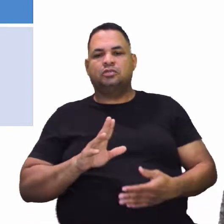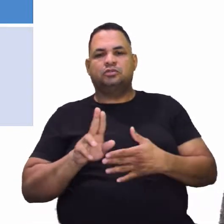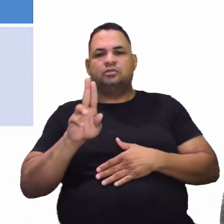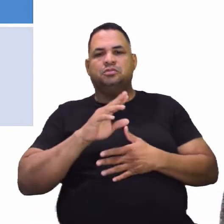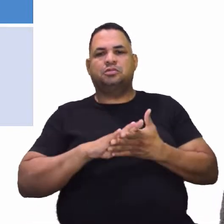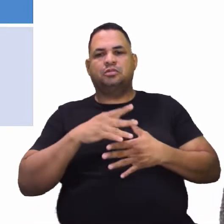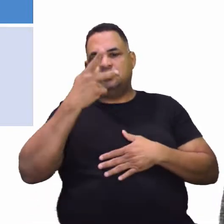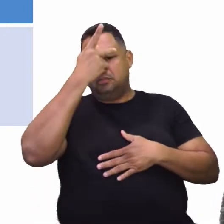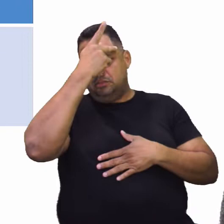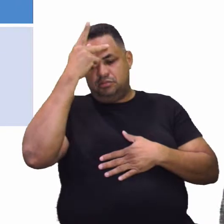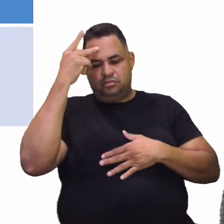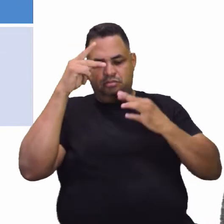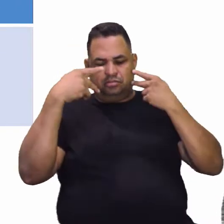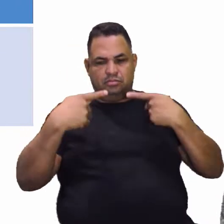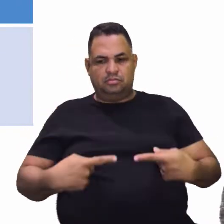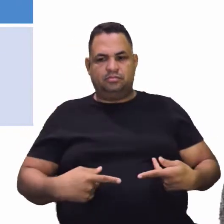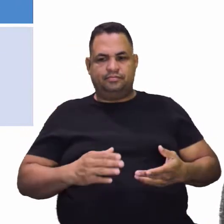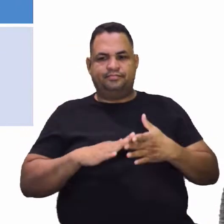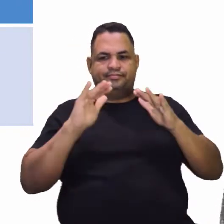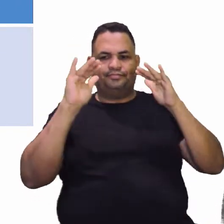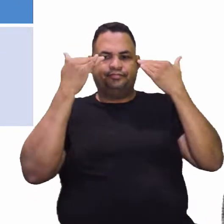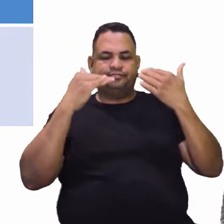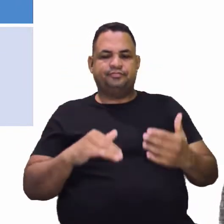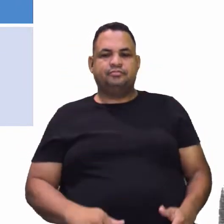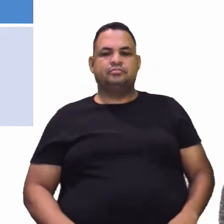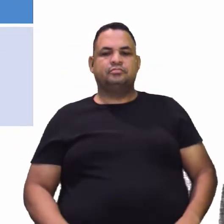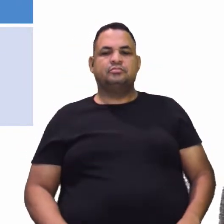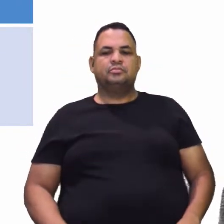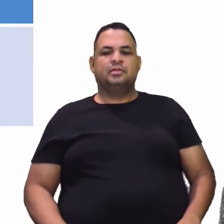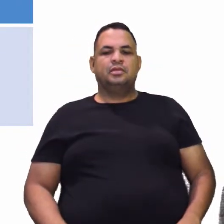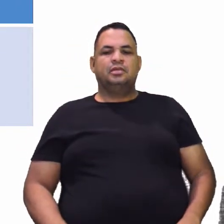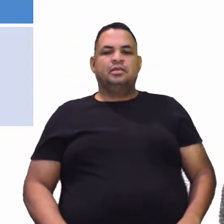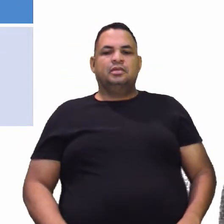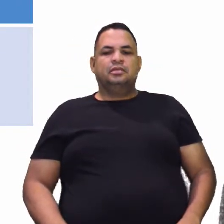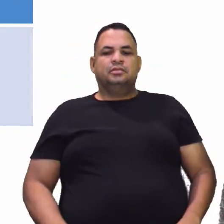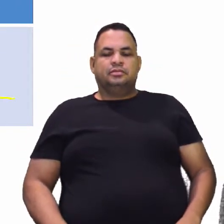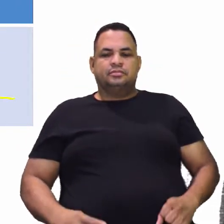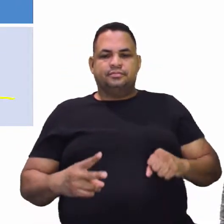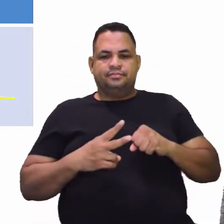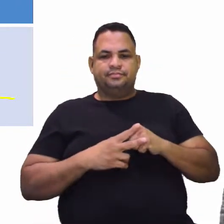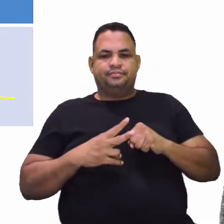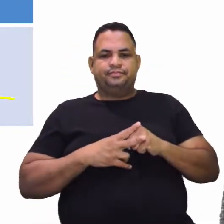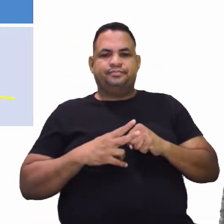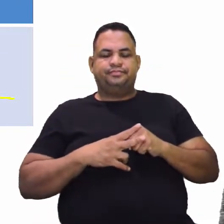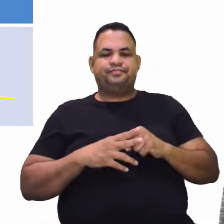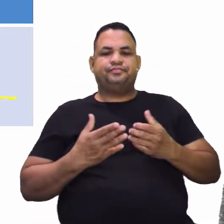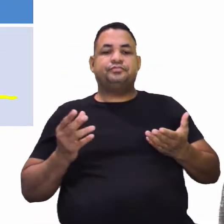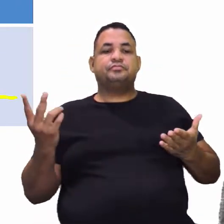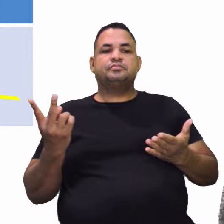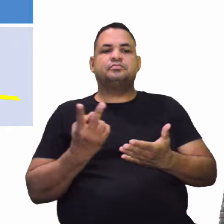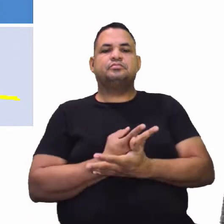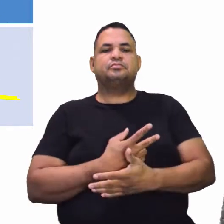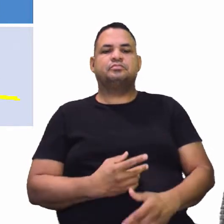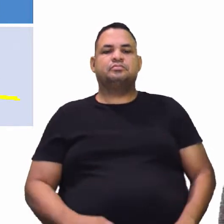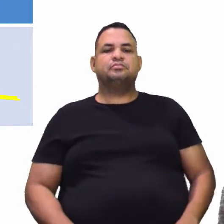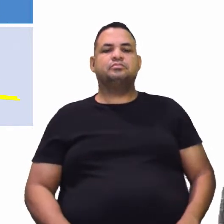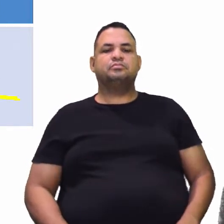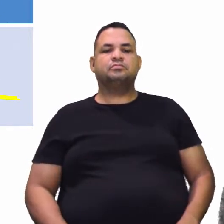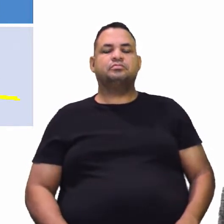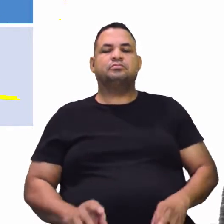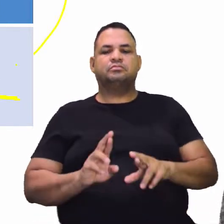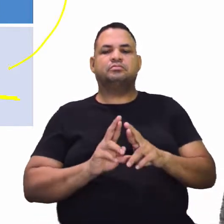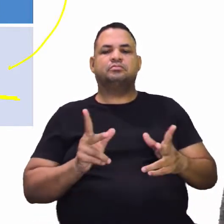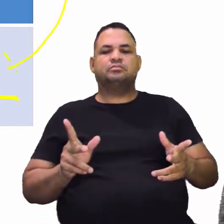pessoas, seres humanos. Presta bem atenção nisso. Então, o verbo aqui, ele tem o quê? O que aconteceu com ele? Aconteceu